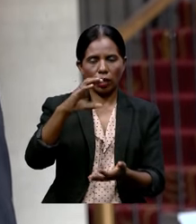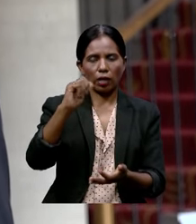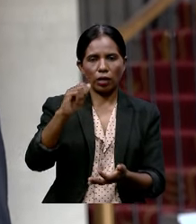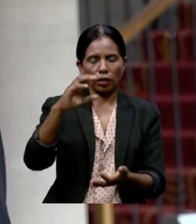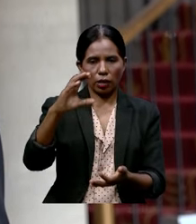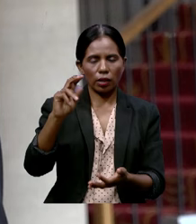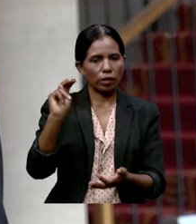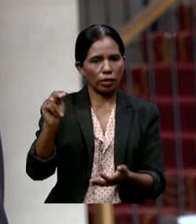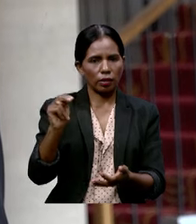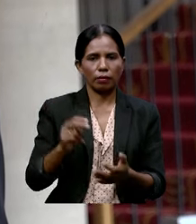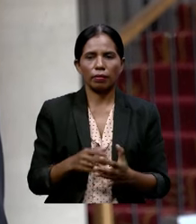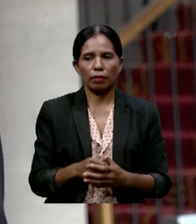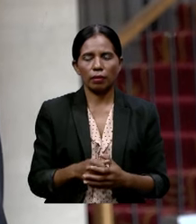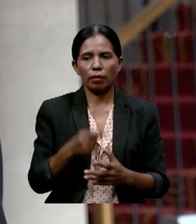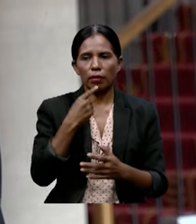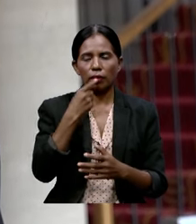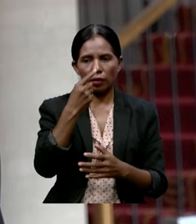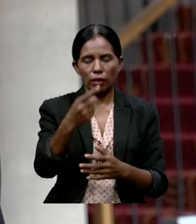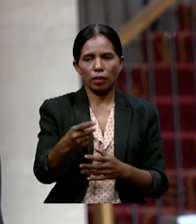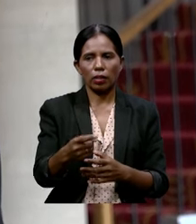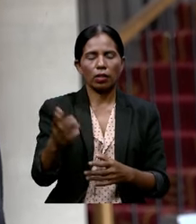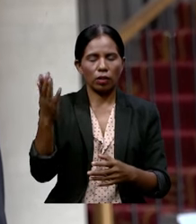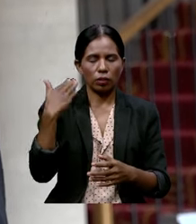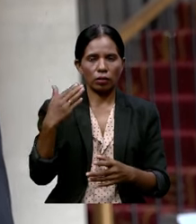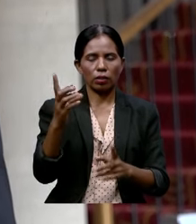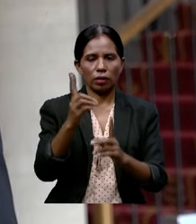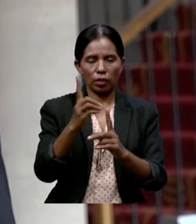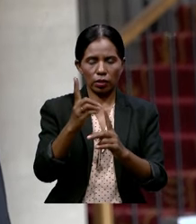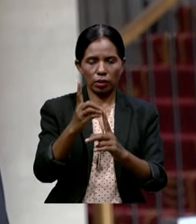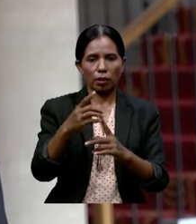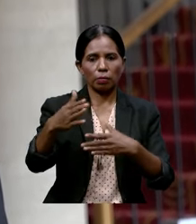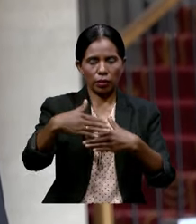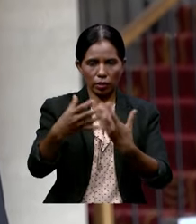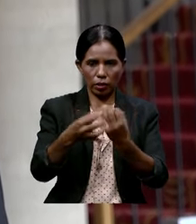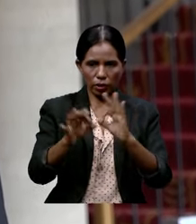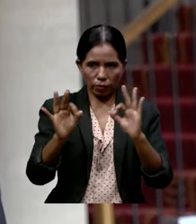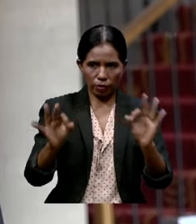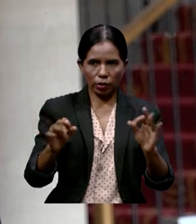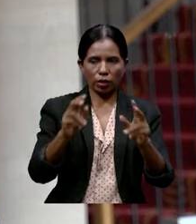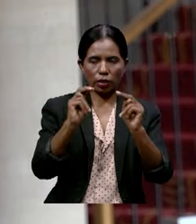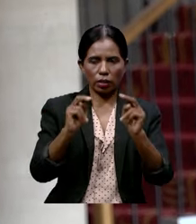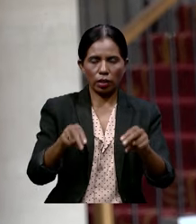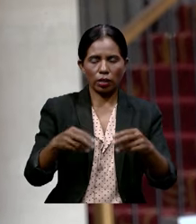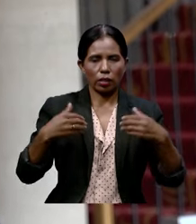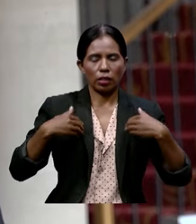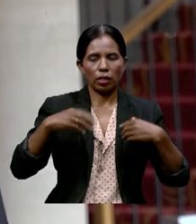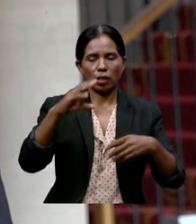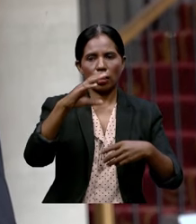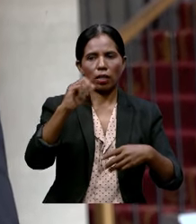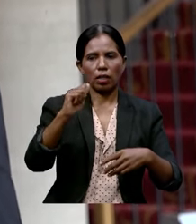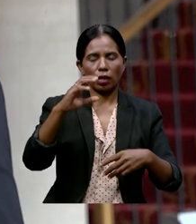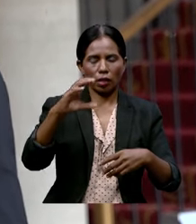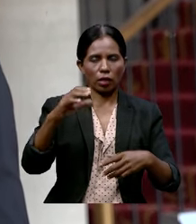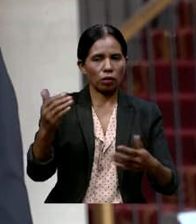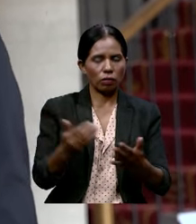caca de hankata antes mandato atual ne remata tem que ir na comissão de fomo e de nela